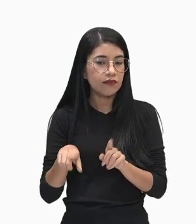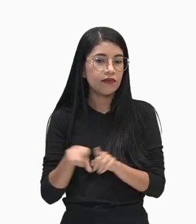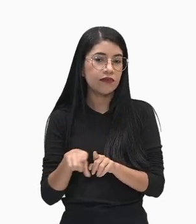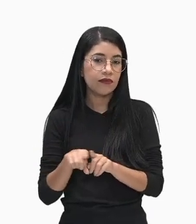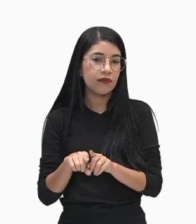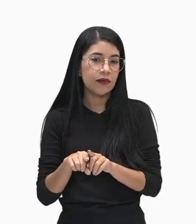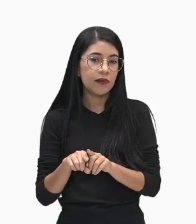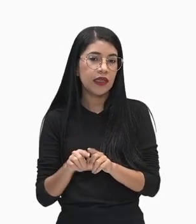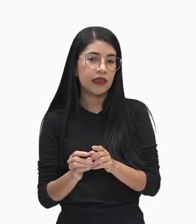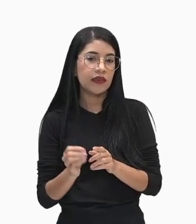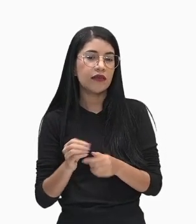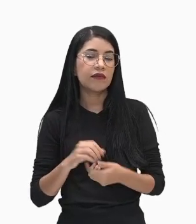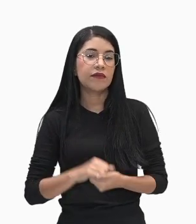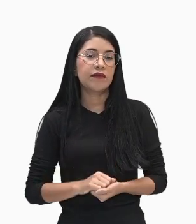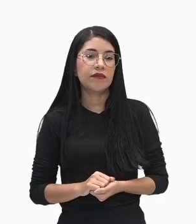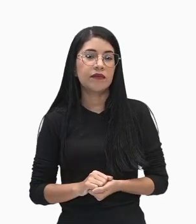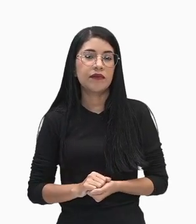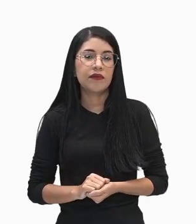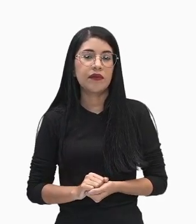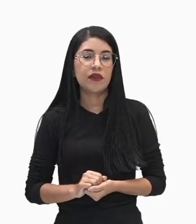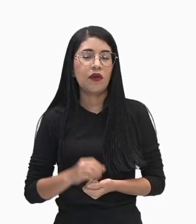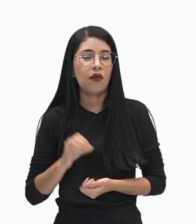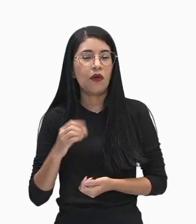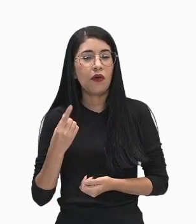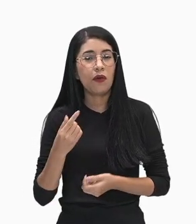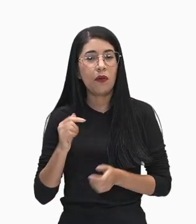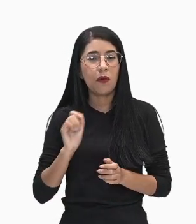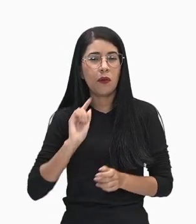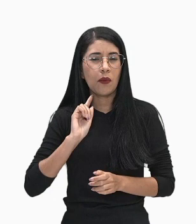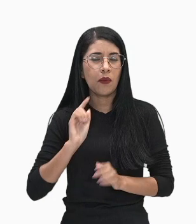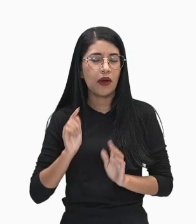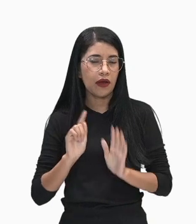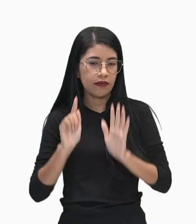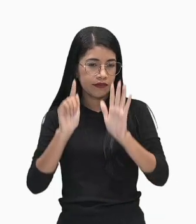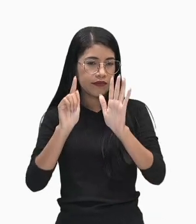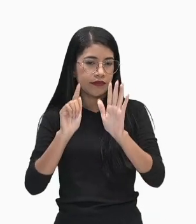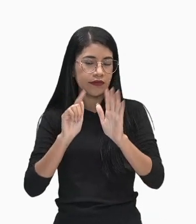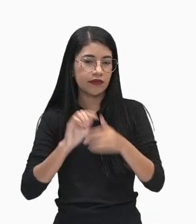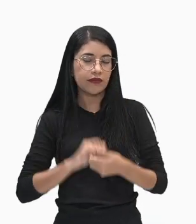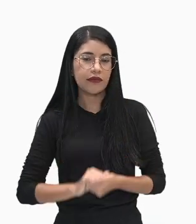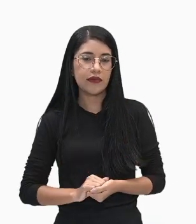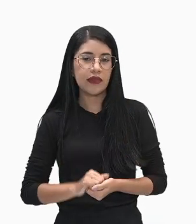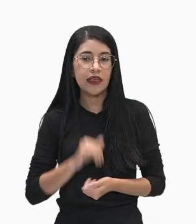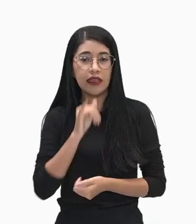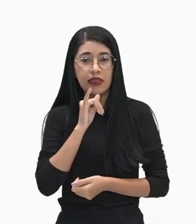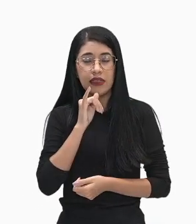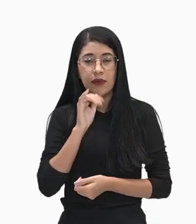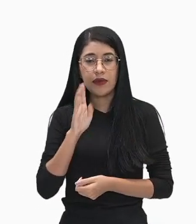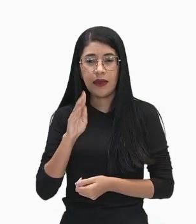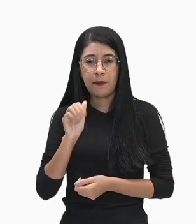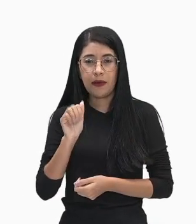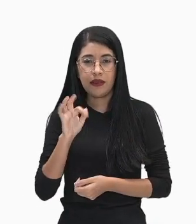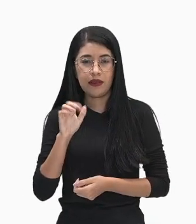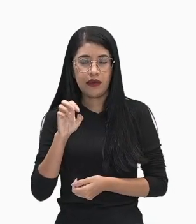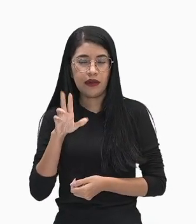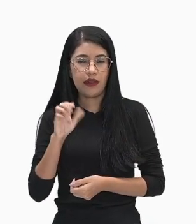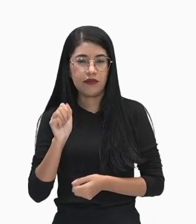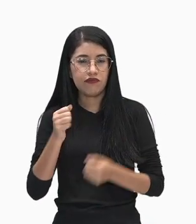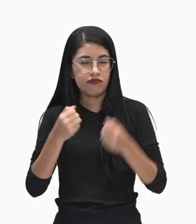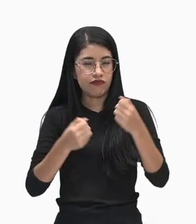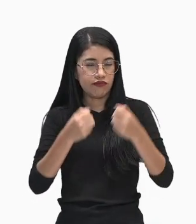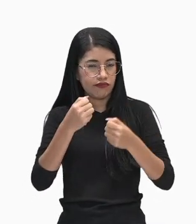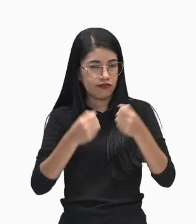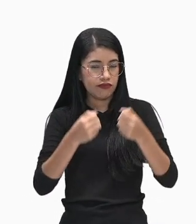em soluções eletrolíticas ou gases ionizados, né? No caso de uma bateria, por exemplo, uma bateria de automóvel, né,